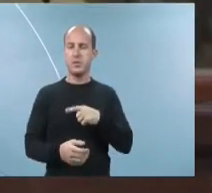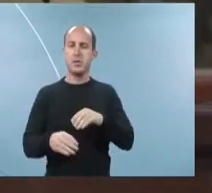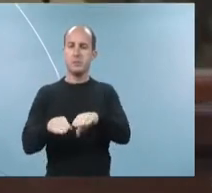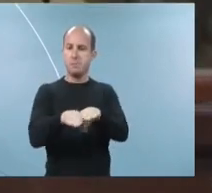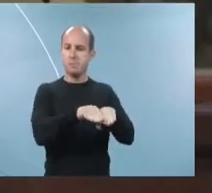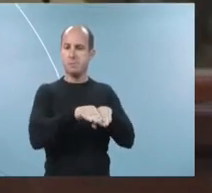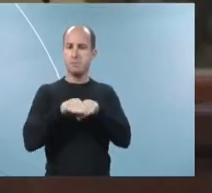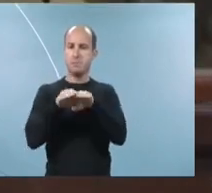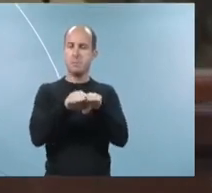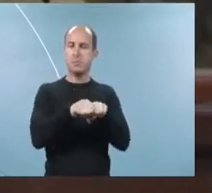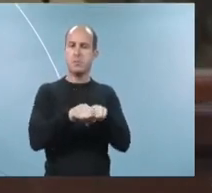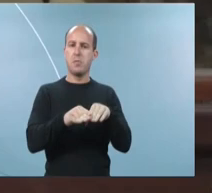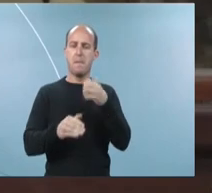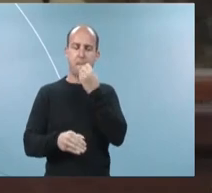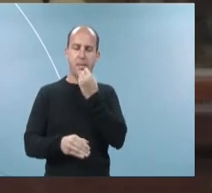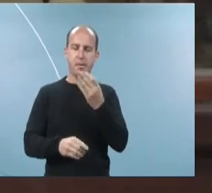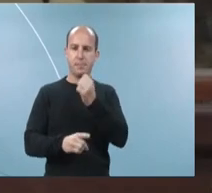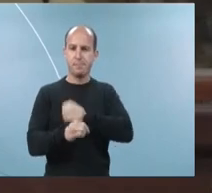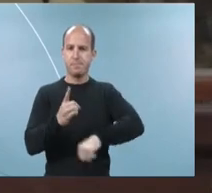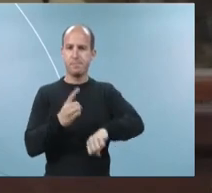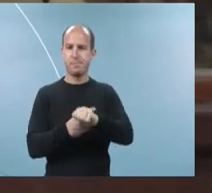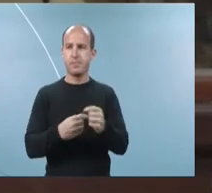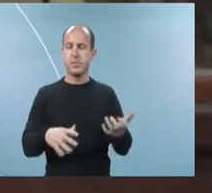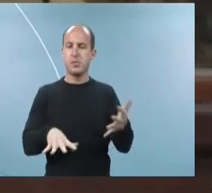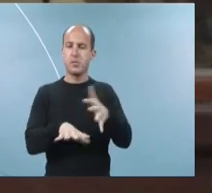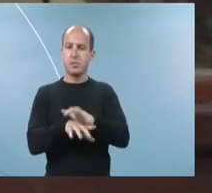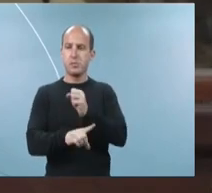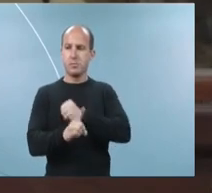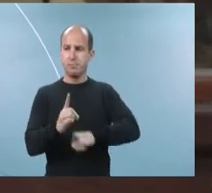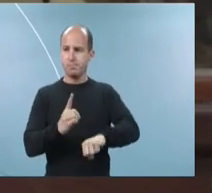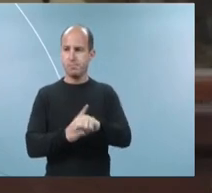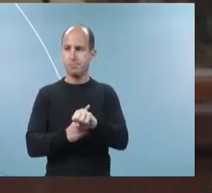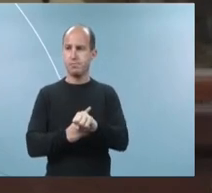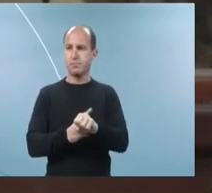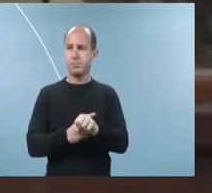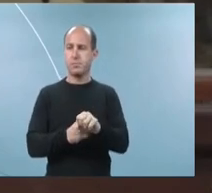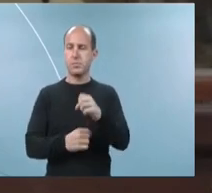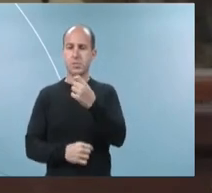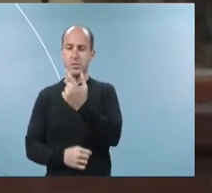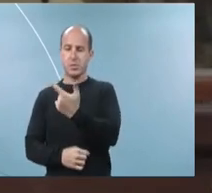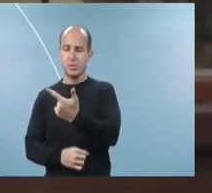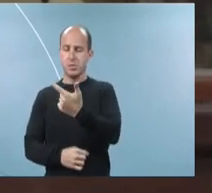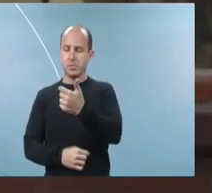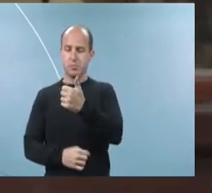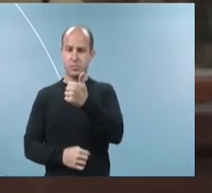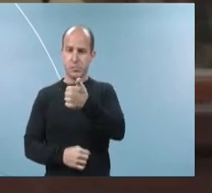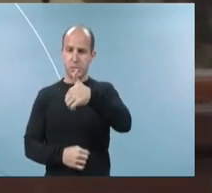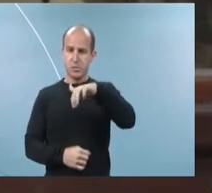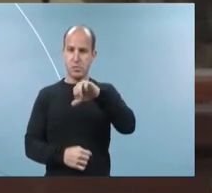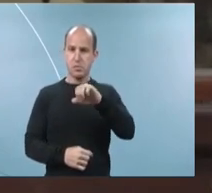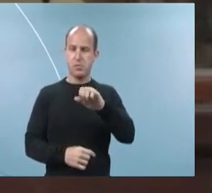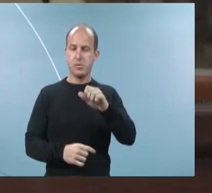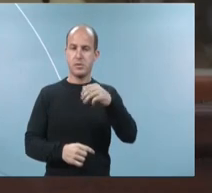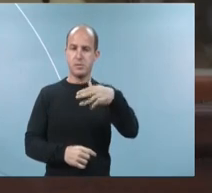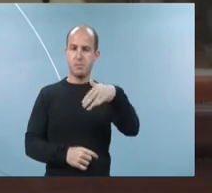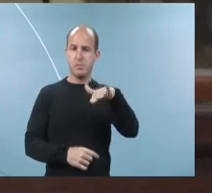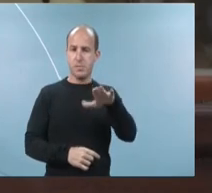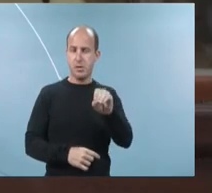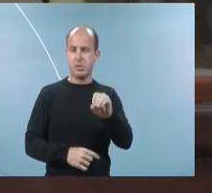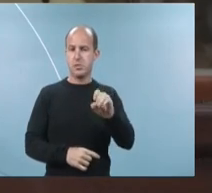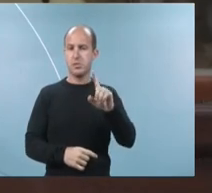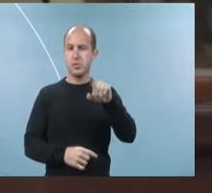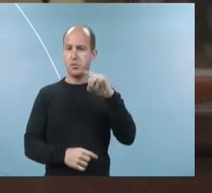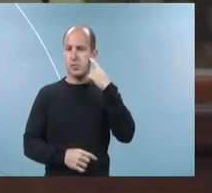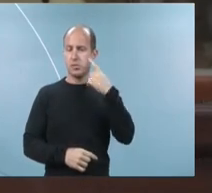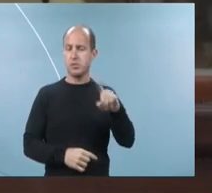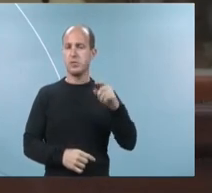equidade, um bem para a sociedade e inclusão social. O 19 de março é o dia do artesão, e a origem